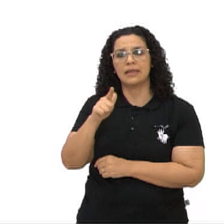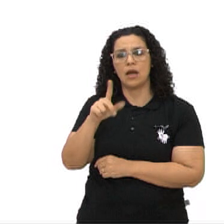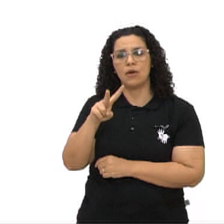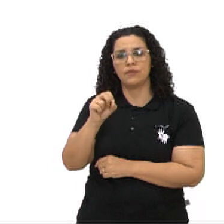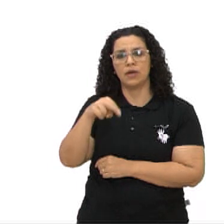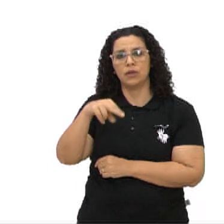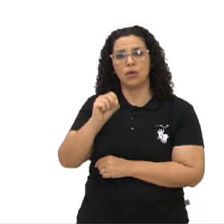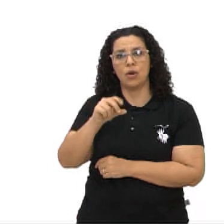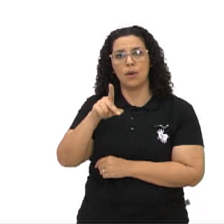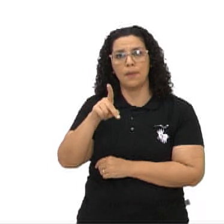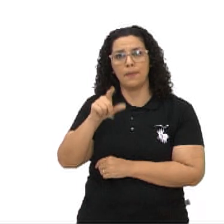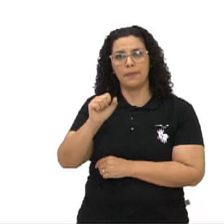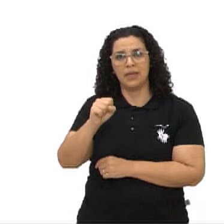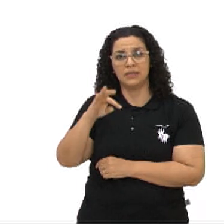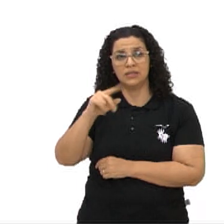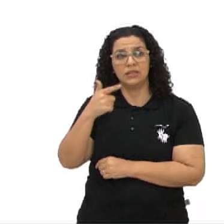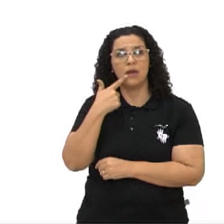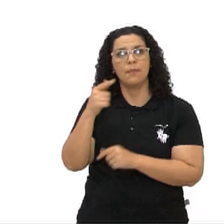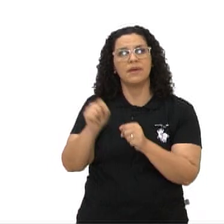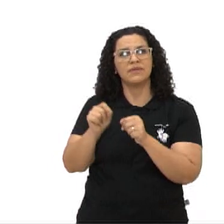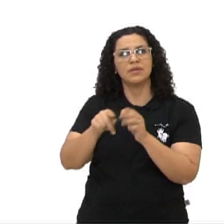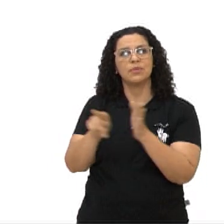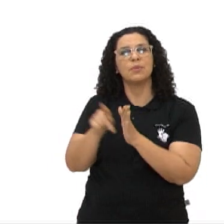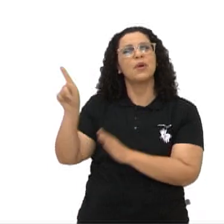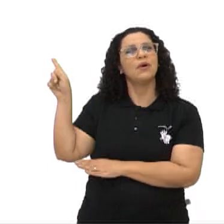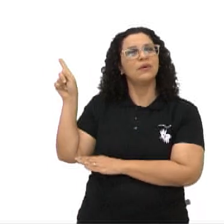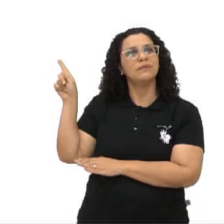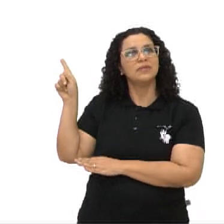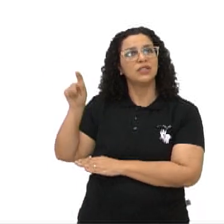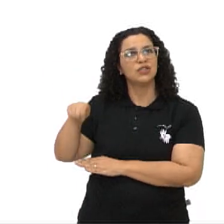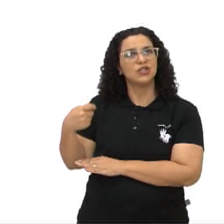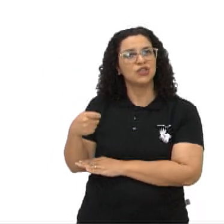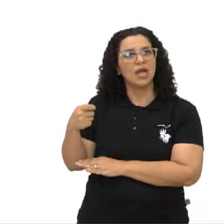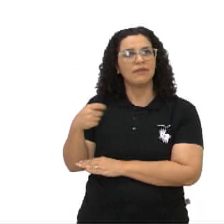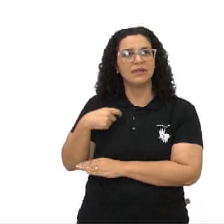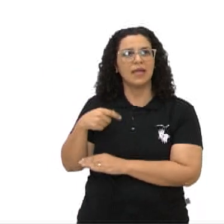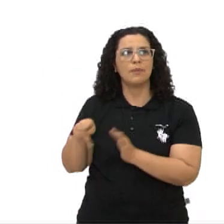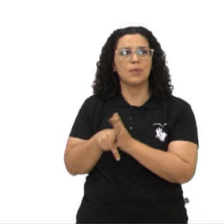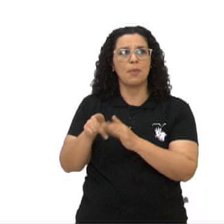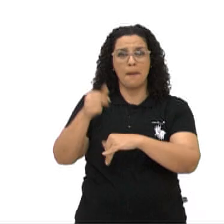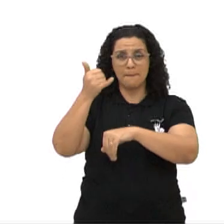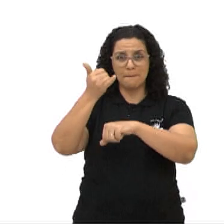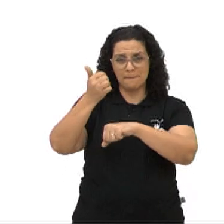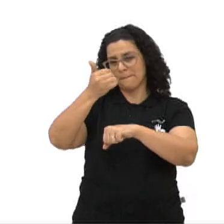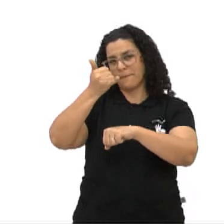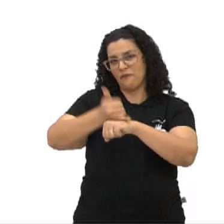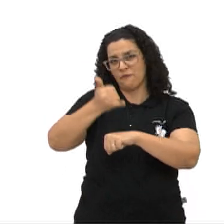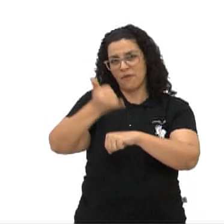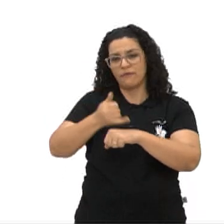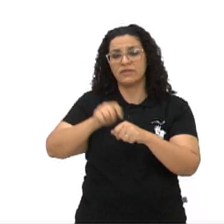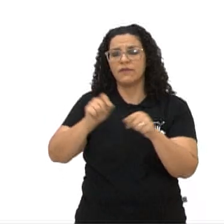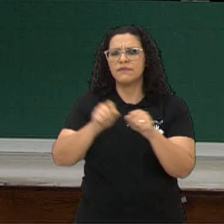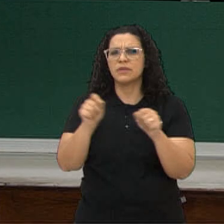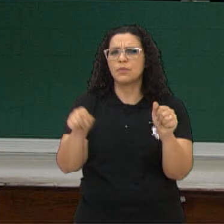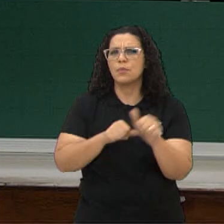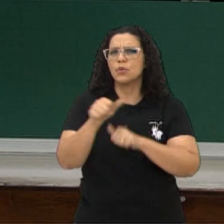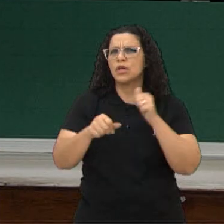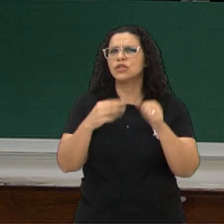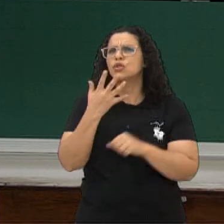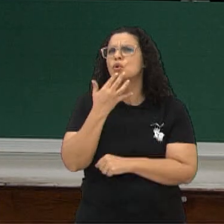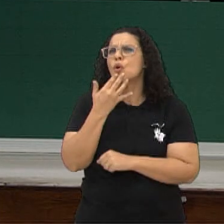ou eletrodeposição, que é o que eles fazem, por exemplo, quando você tem uma peça que é metálica ou não, e você vai dar